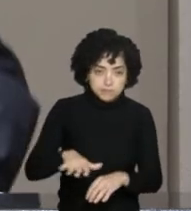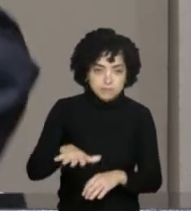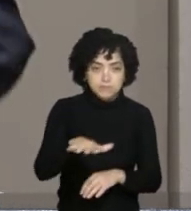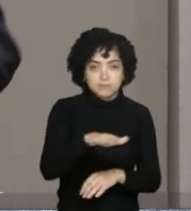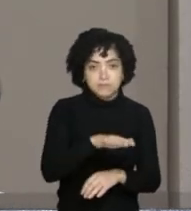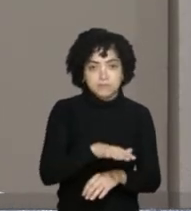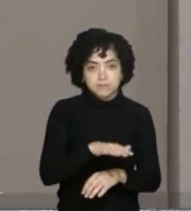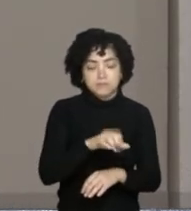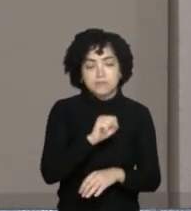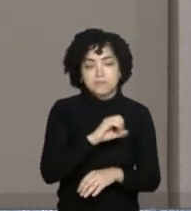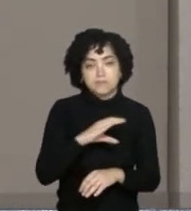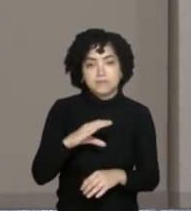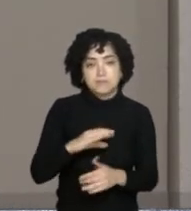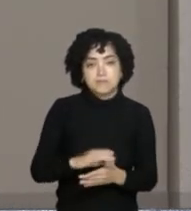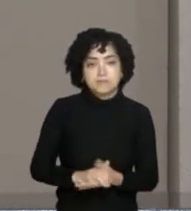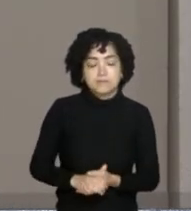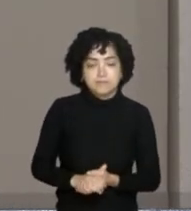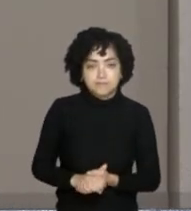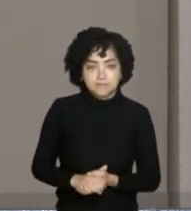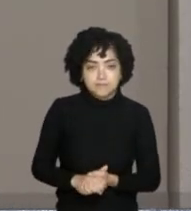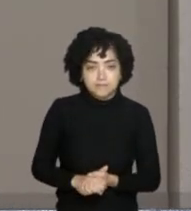querido estado de Santa Catarina,